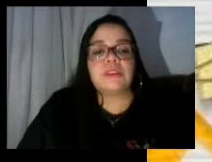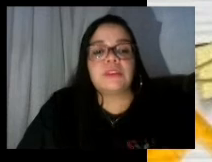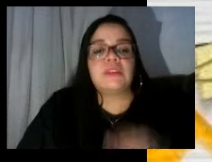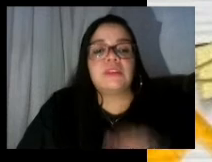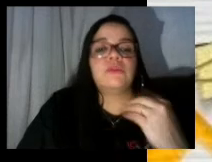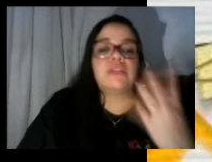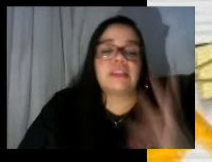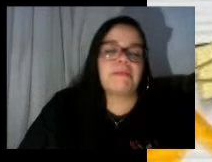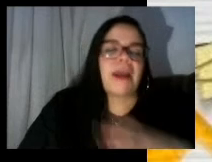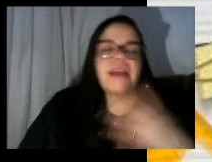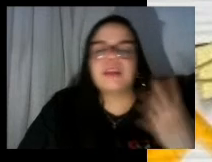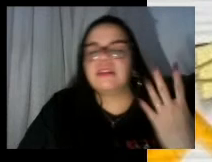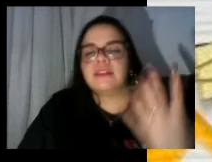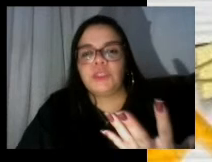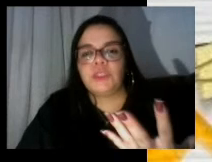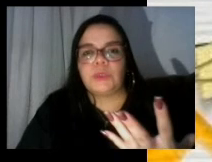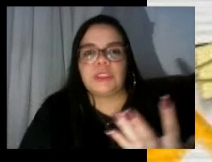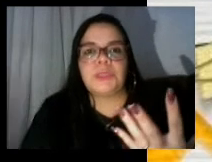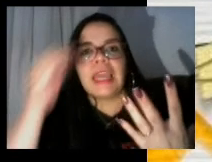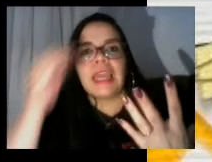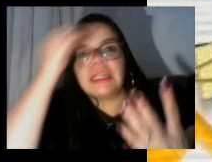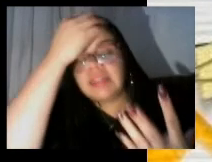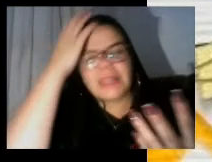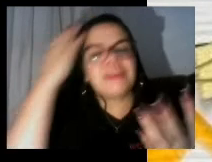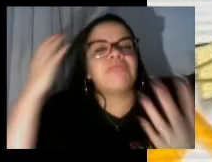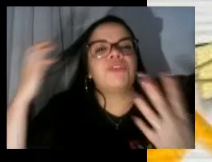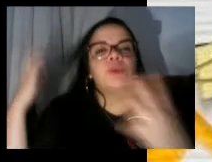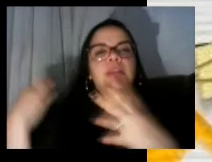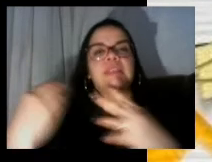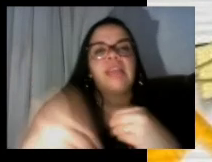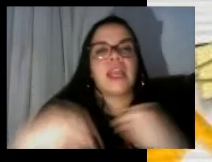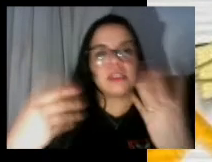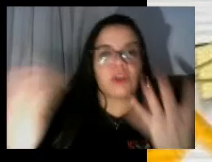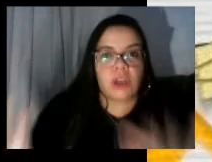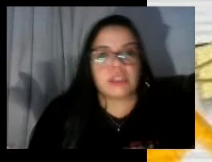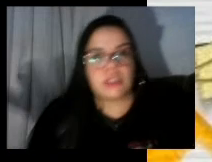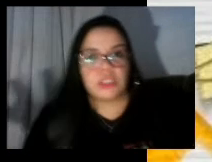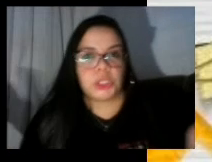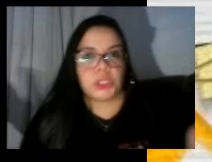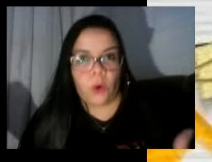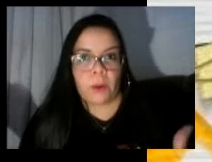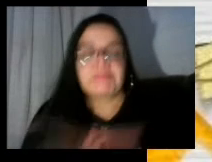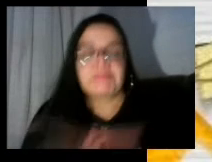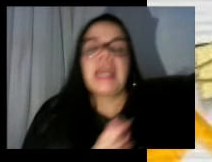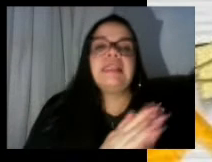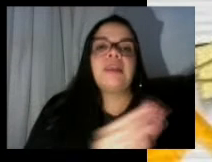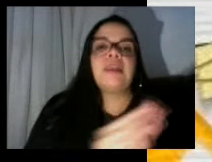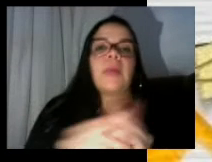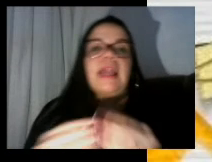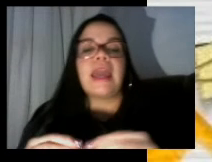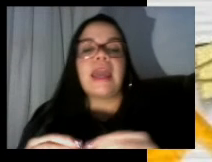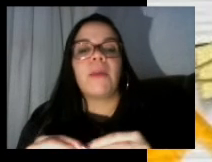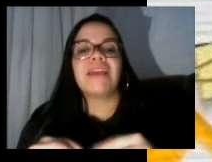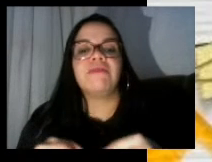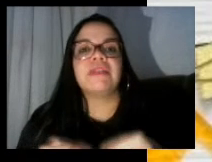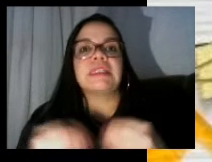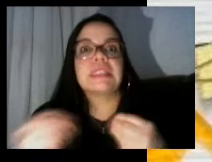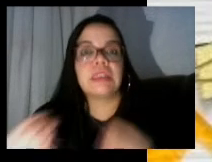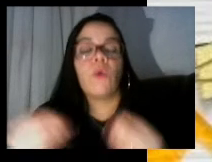feijoada, o cozido, o vatapá e entre tantas coisas. Então, sabe essa feijoada deliciosa que a gente come? Então, ela é